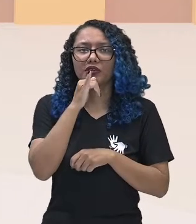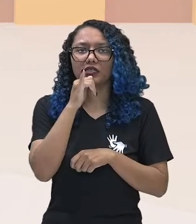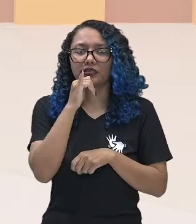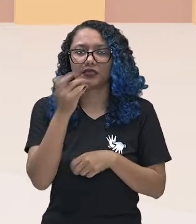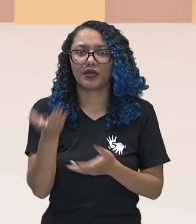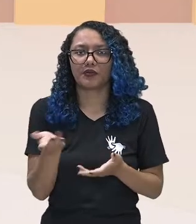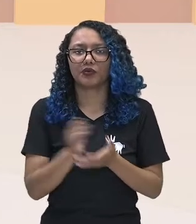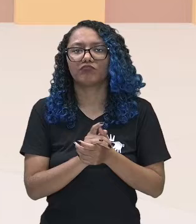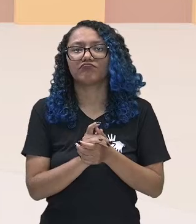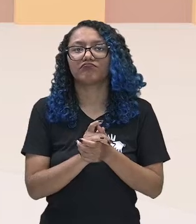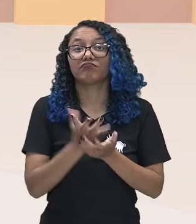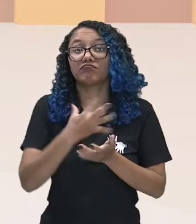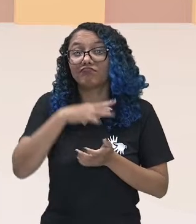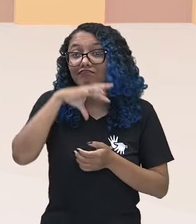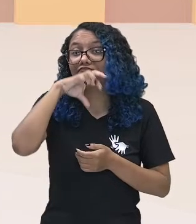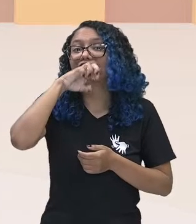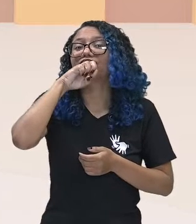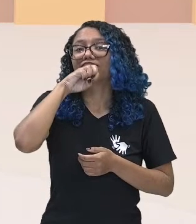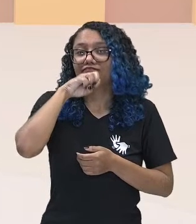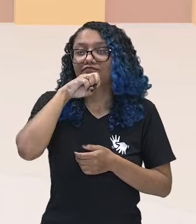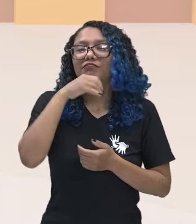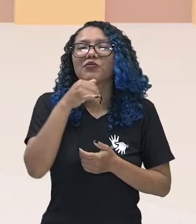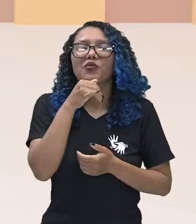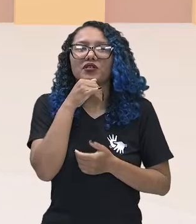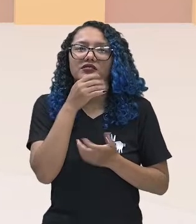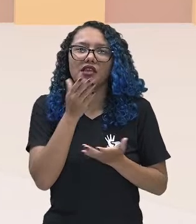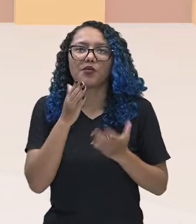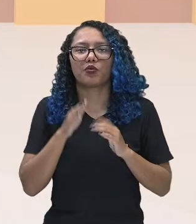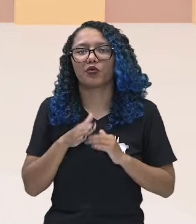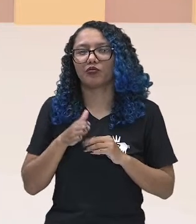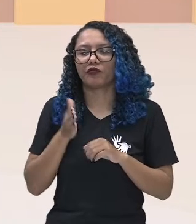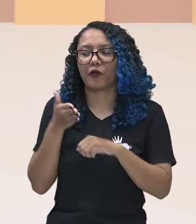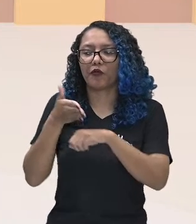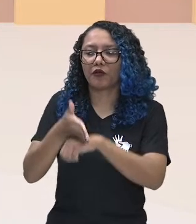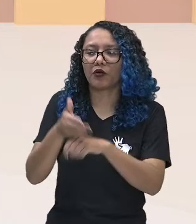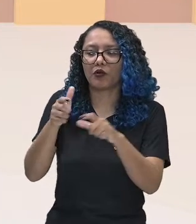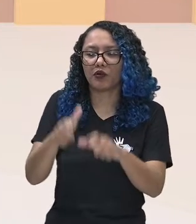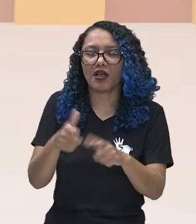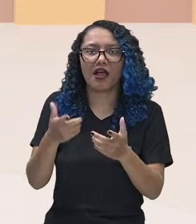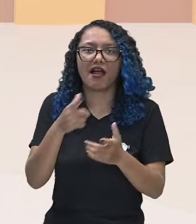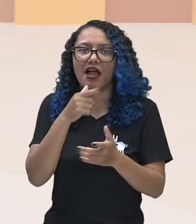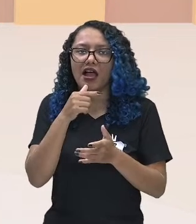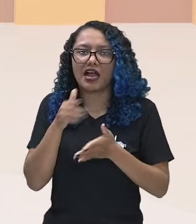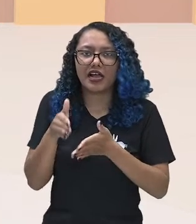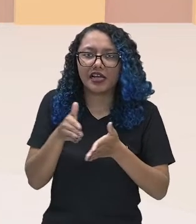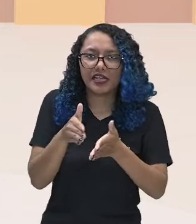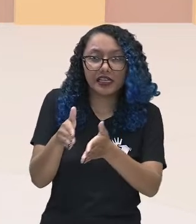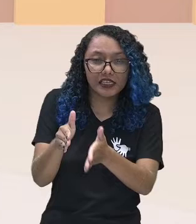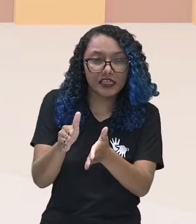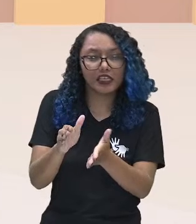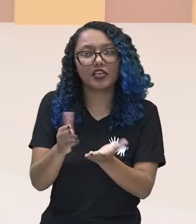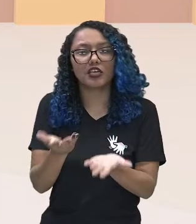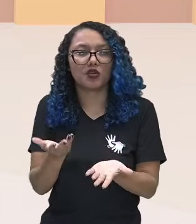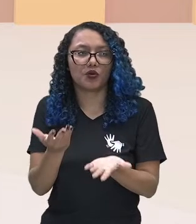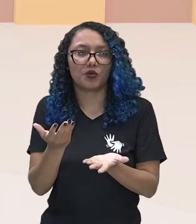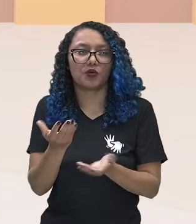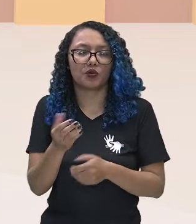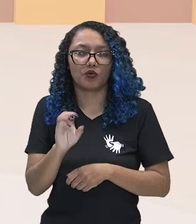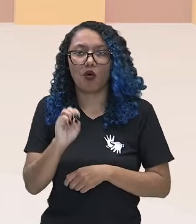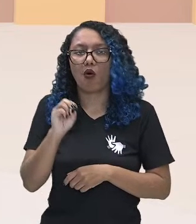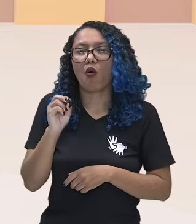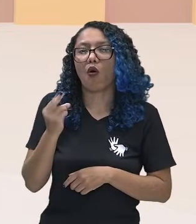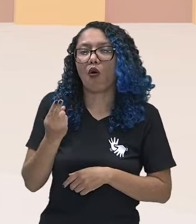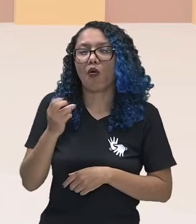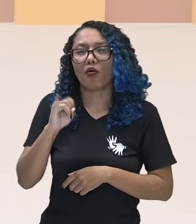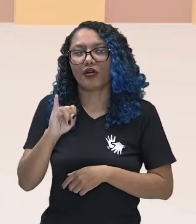o cheiro, né? Então eu vou ali num lugar, por exemplo, que tem um rio, um córrego ou um igarapé, como a gente chama